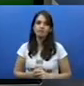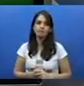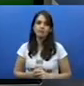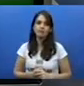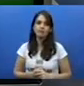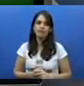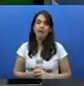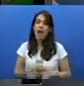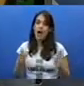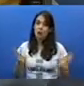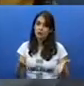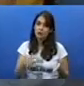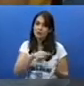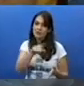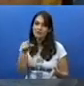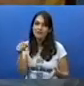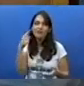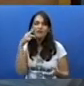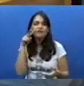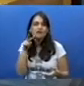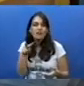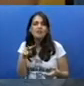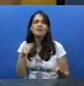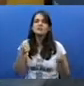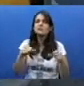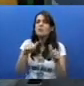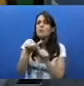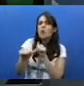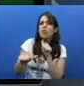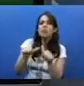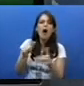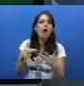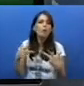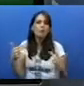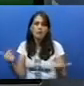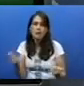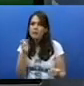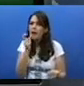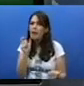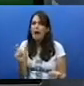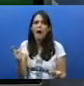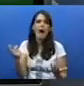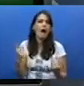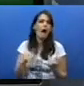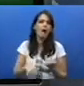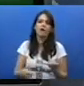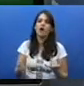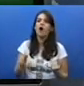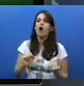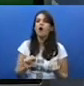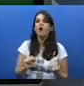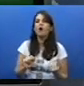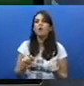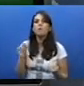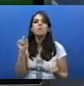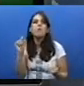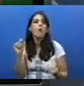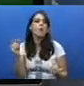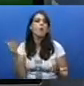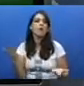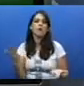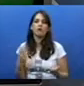momento, conseguimos ver se temos que fazer algumas mudanças. Ah, colocou palavrinha errada?